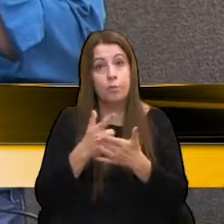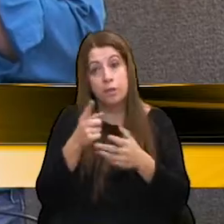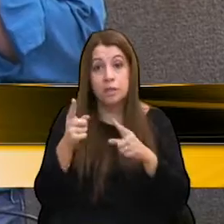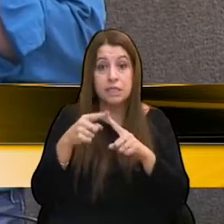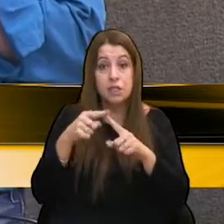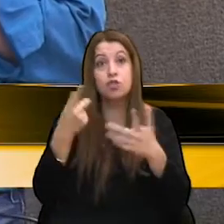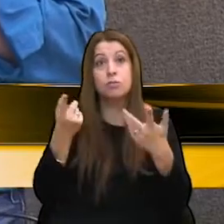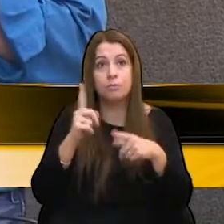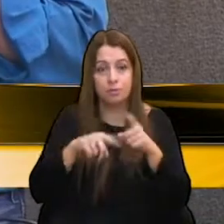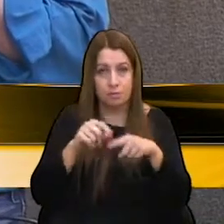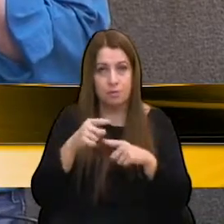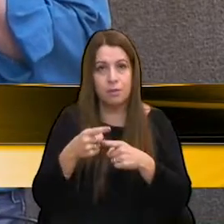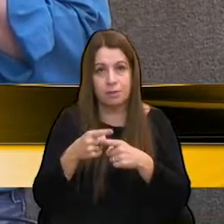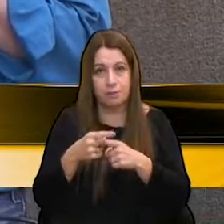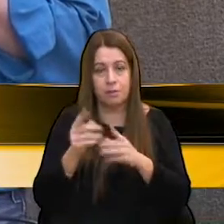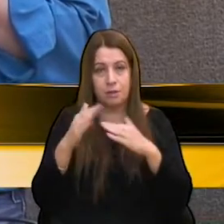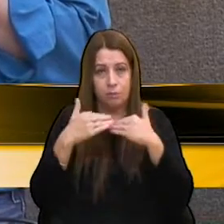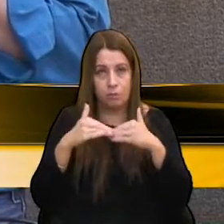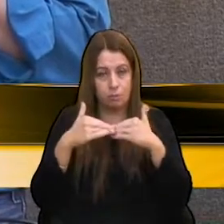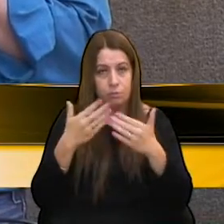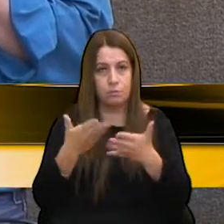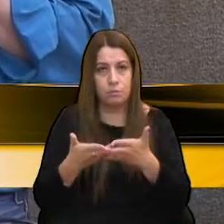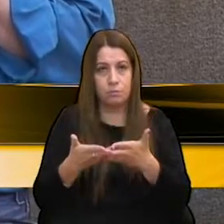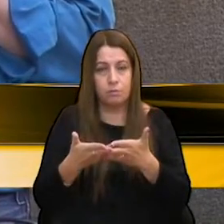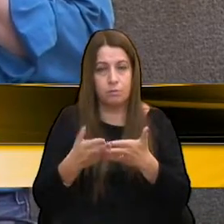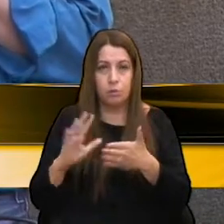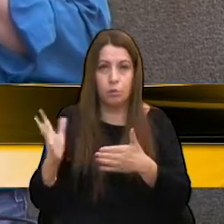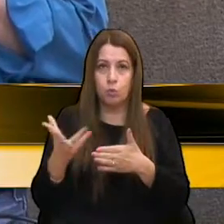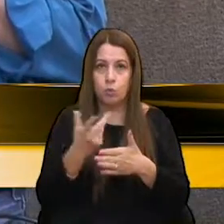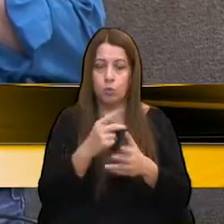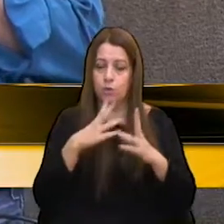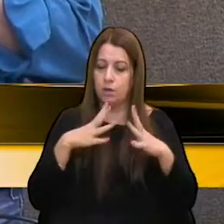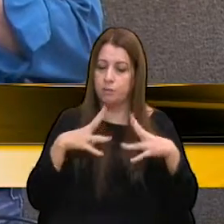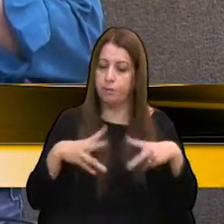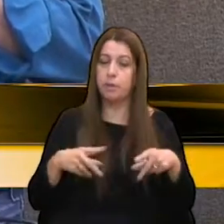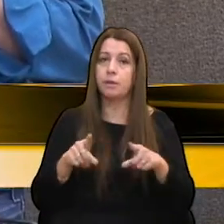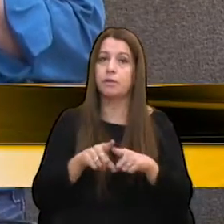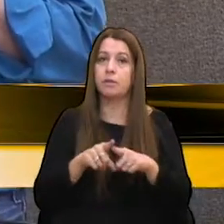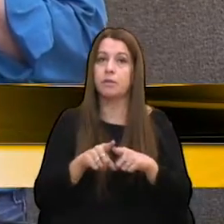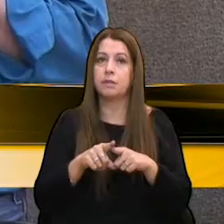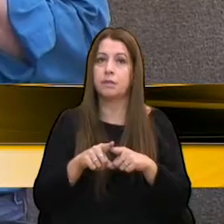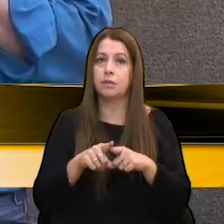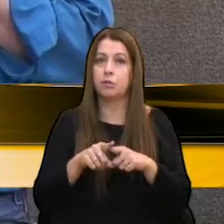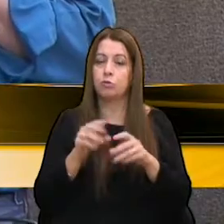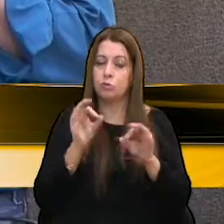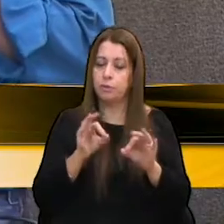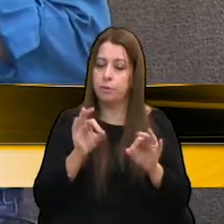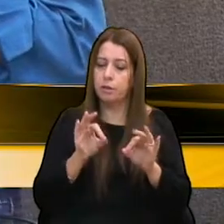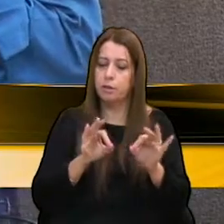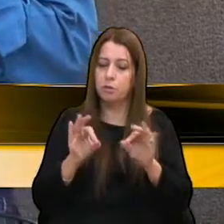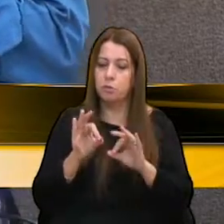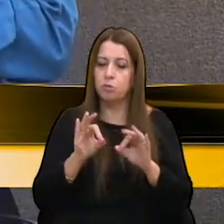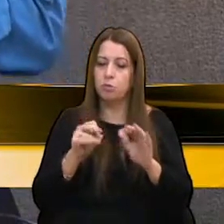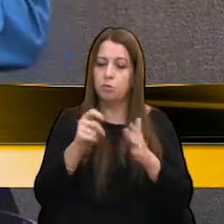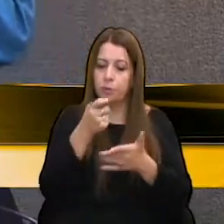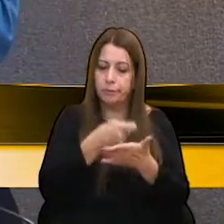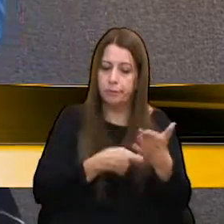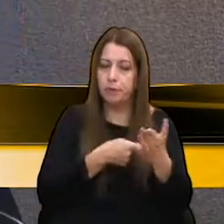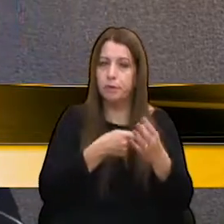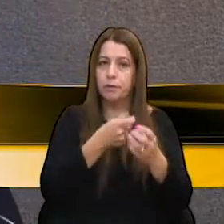tipo de atividade. É um caminhão com toda a higiene, com toda a especificação ambiental e